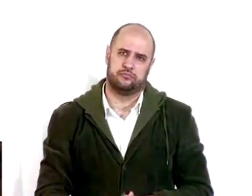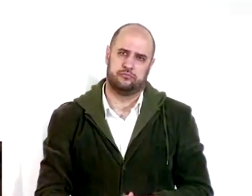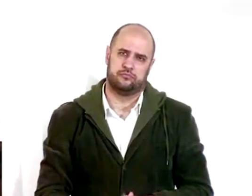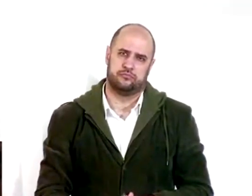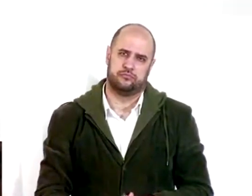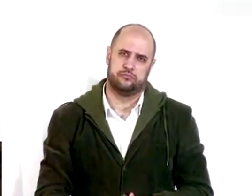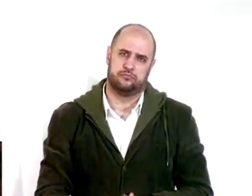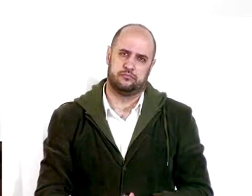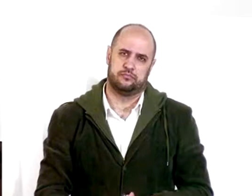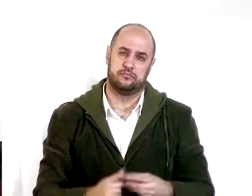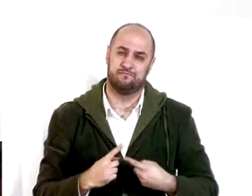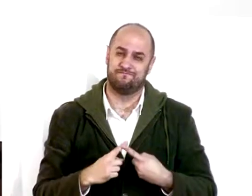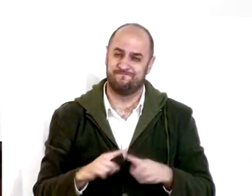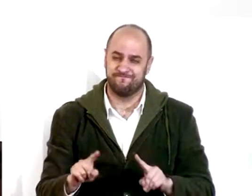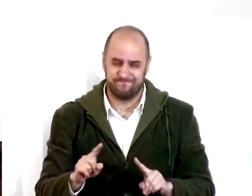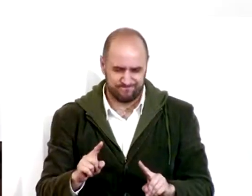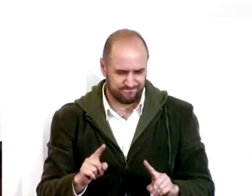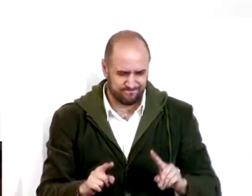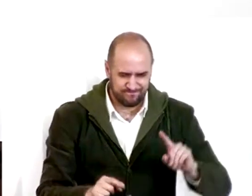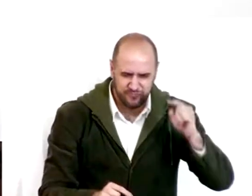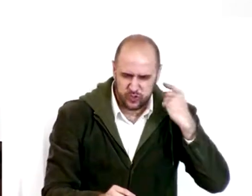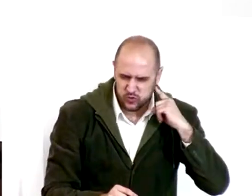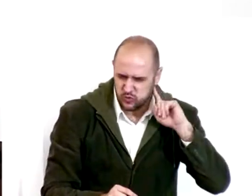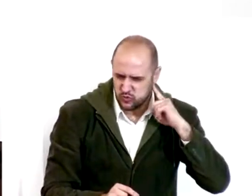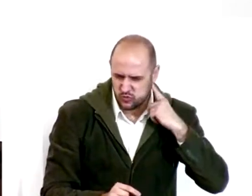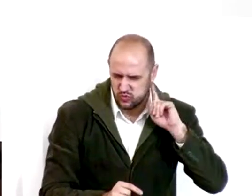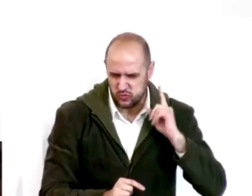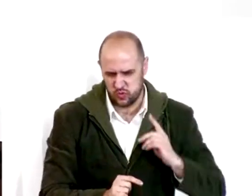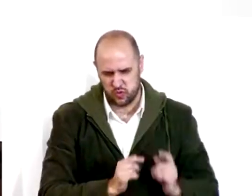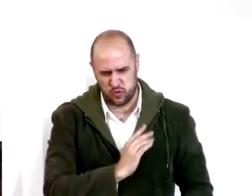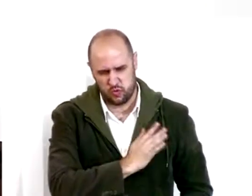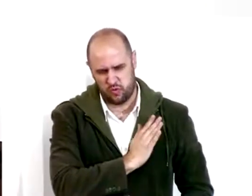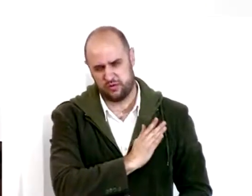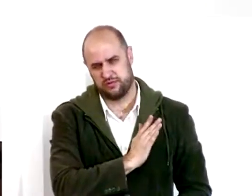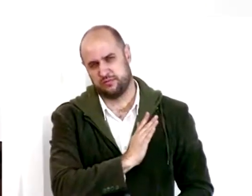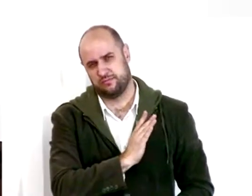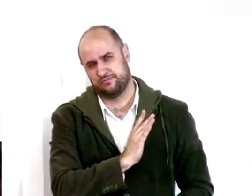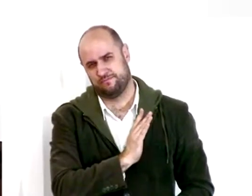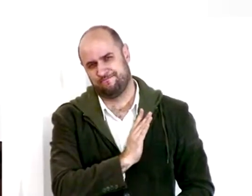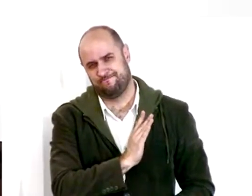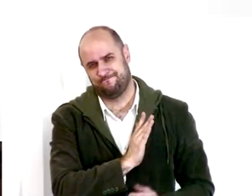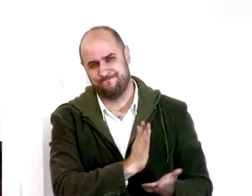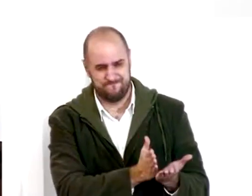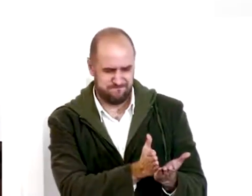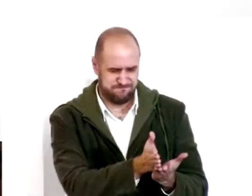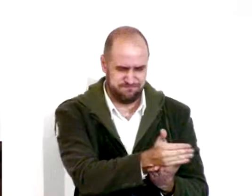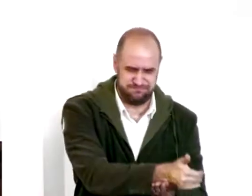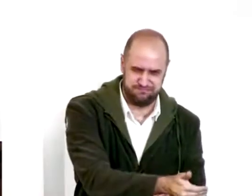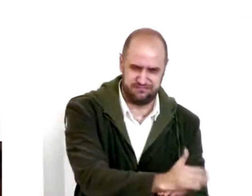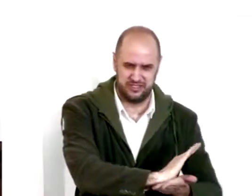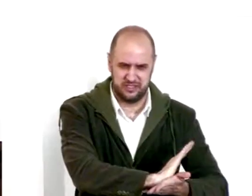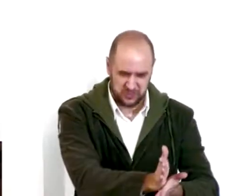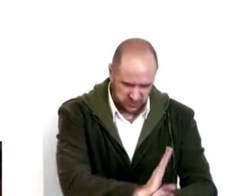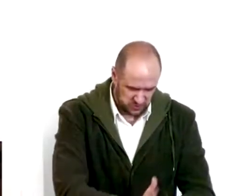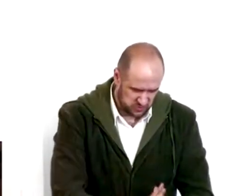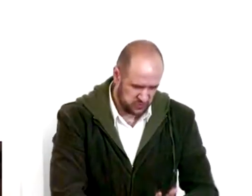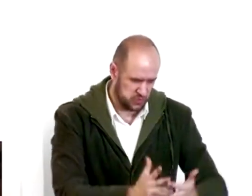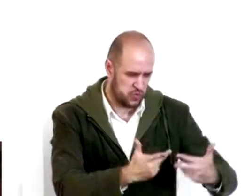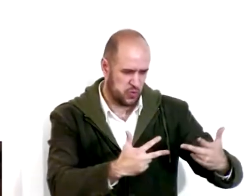estão corrompendo-se e destruindo aquilo que eram para